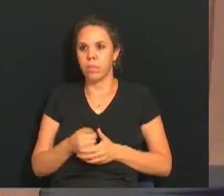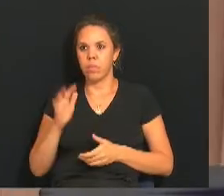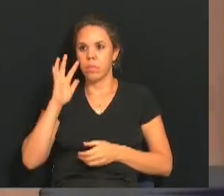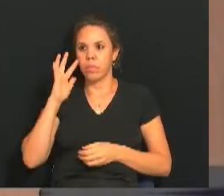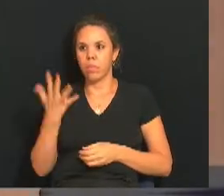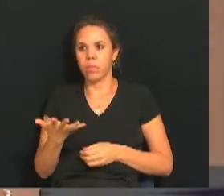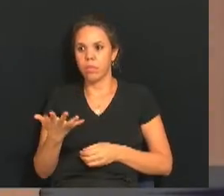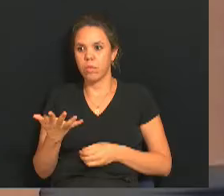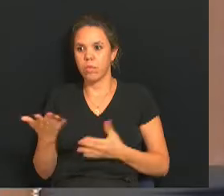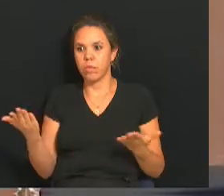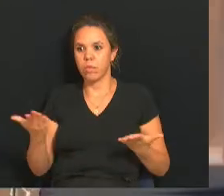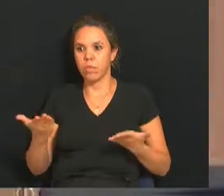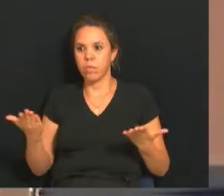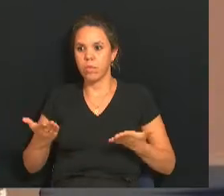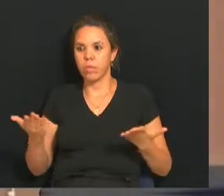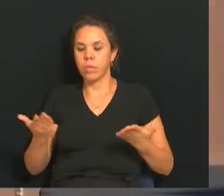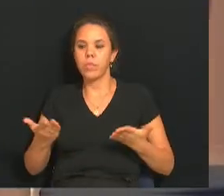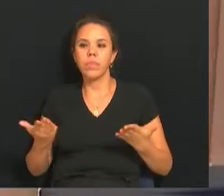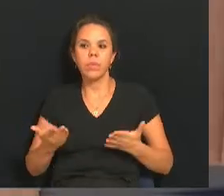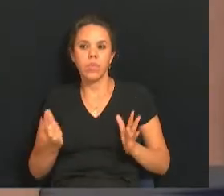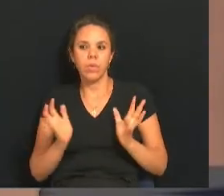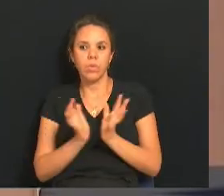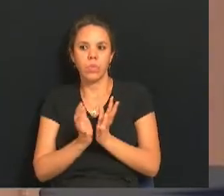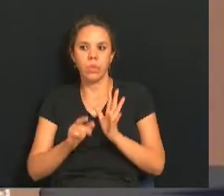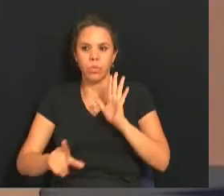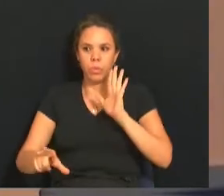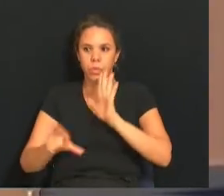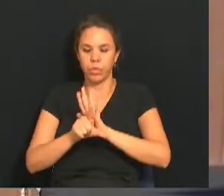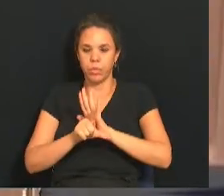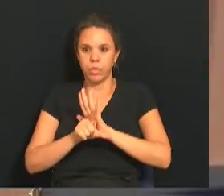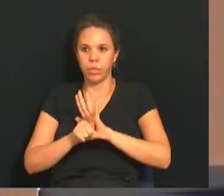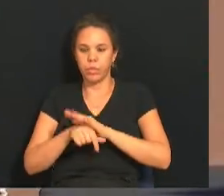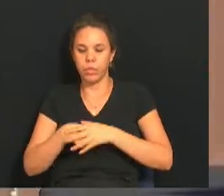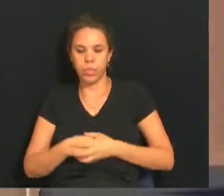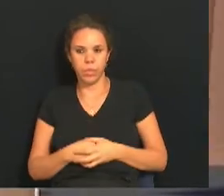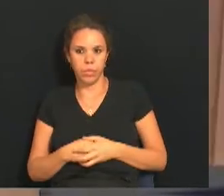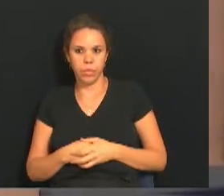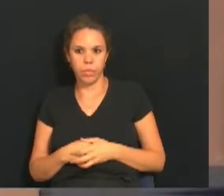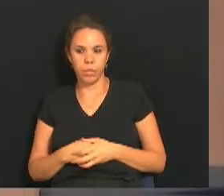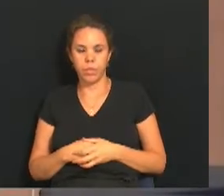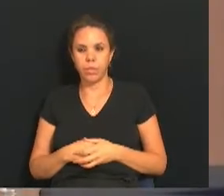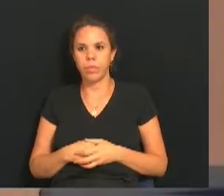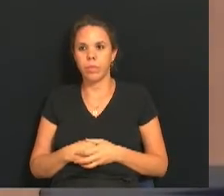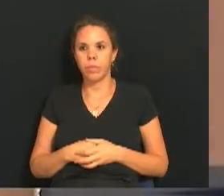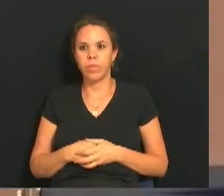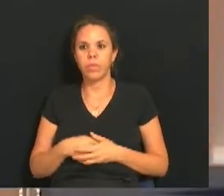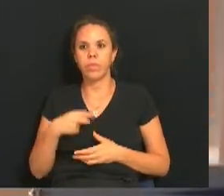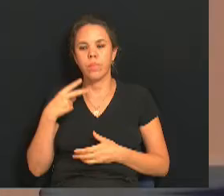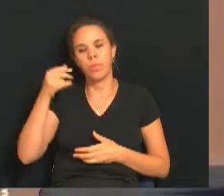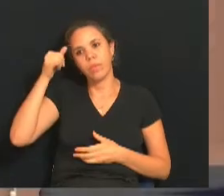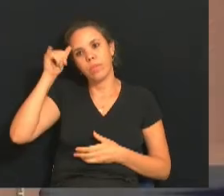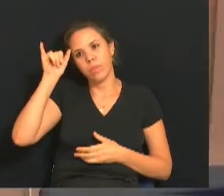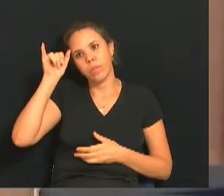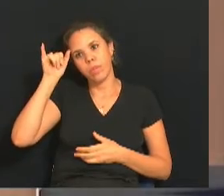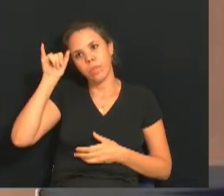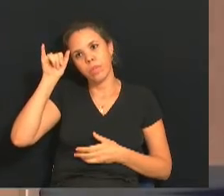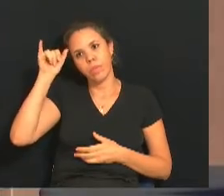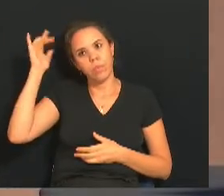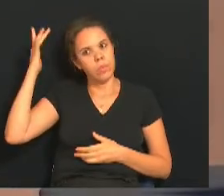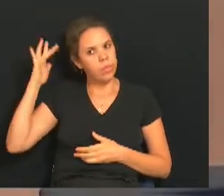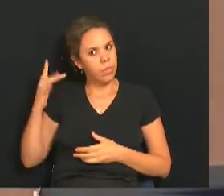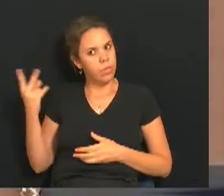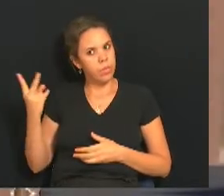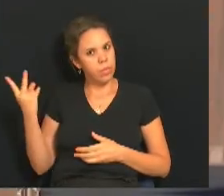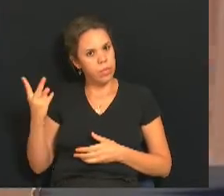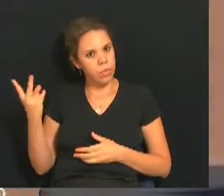ele está agora ainda no âmbito da Comissão de Legalidade na Casa, inclusive o vereador Paulo Búfalo e a vereadora Guida Calisto também